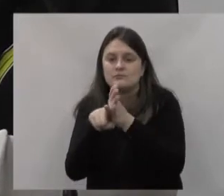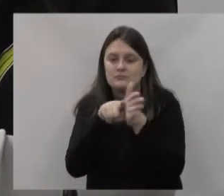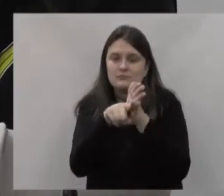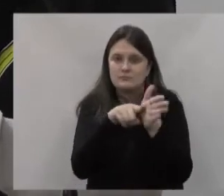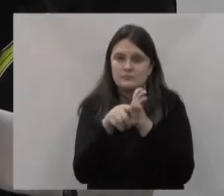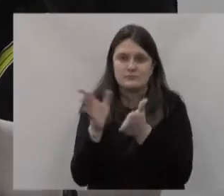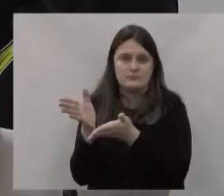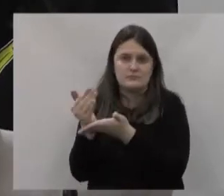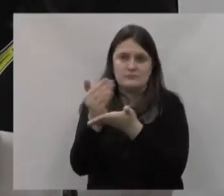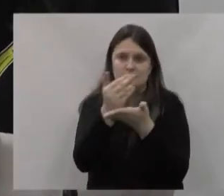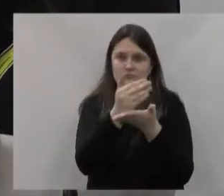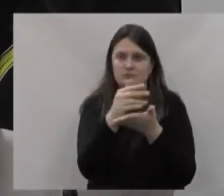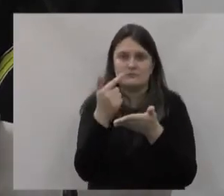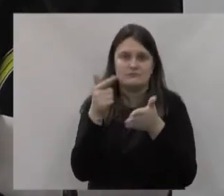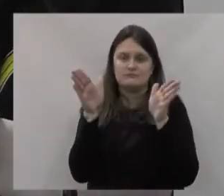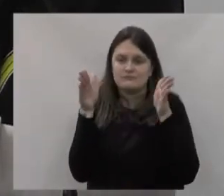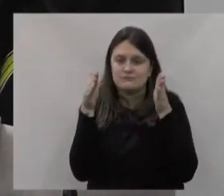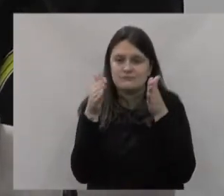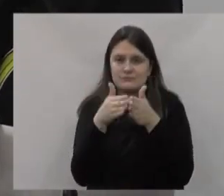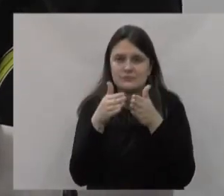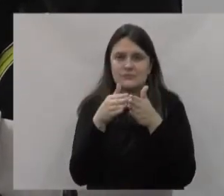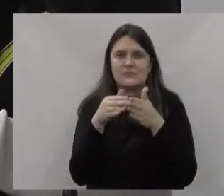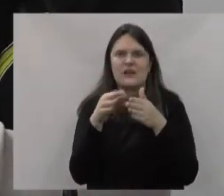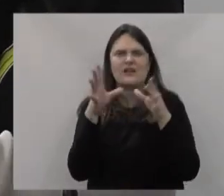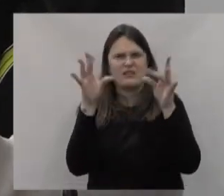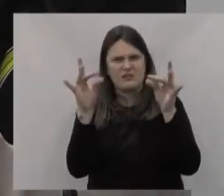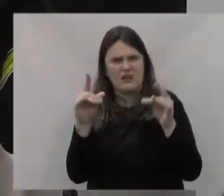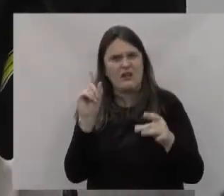computadorizados e bem específicos para ser violência